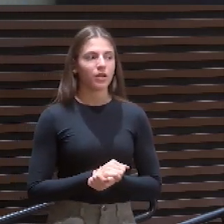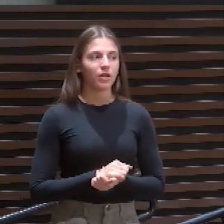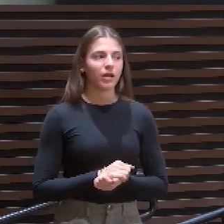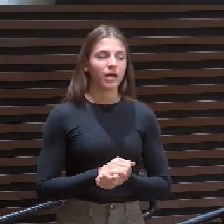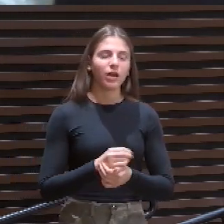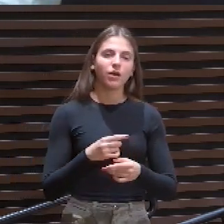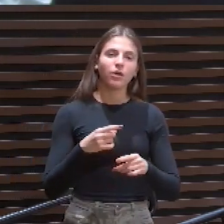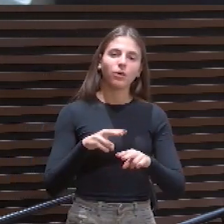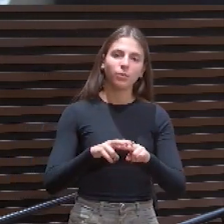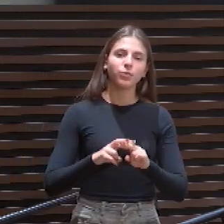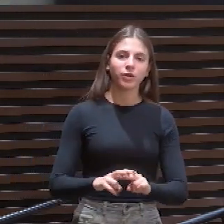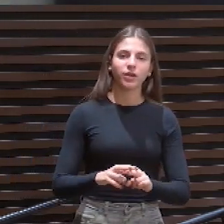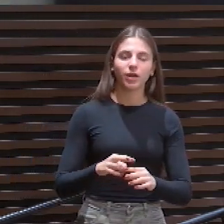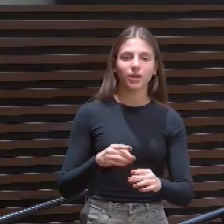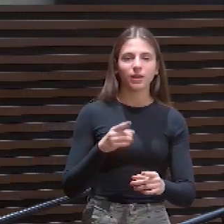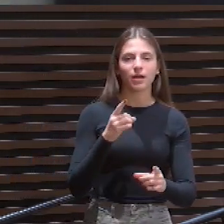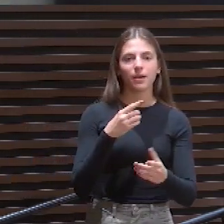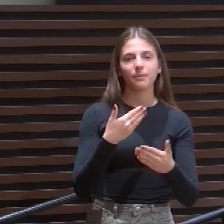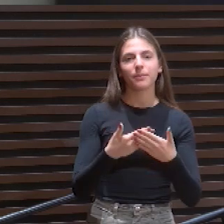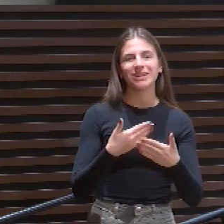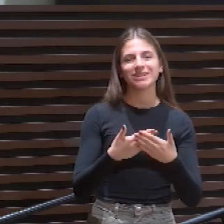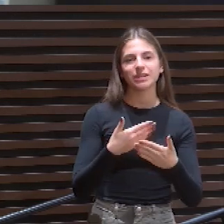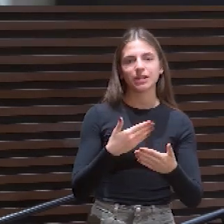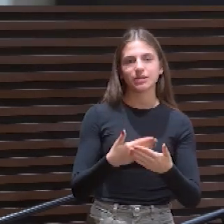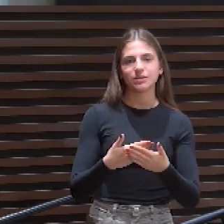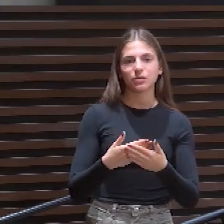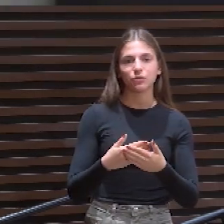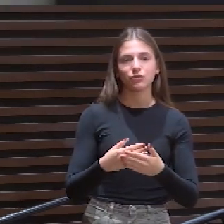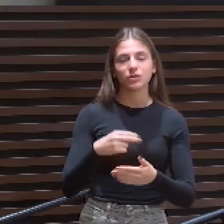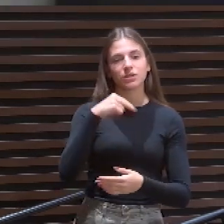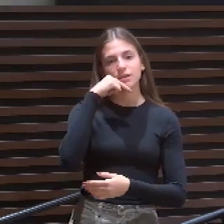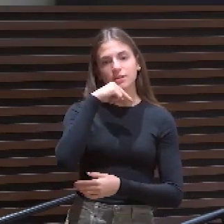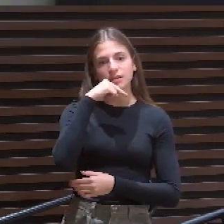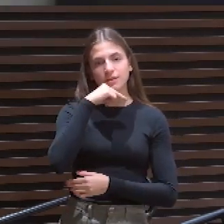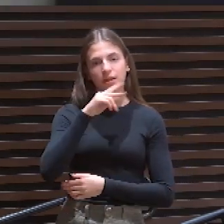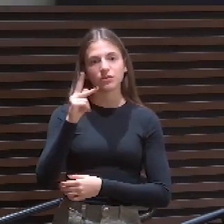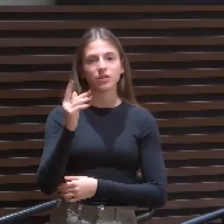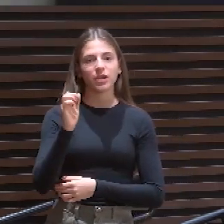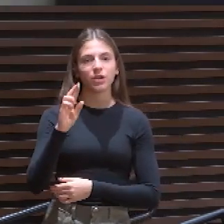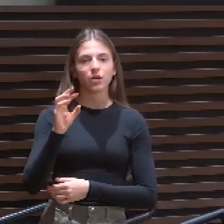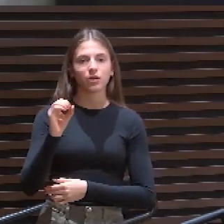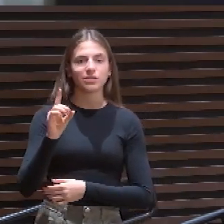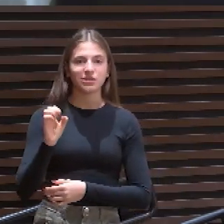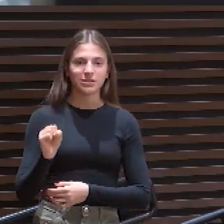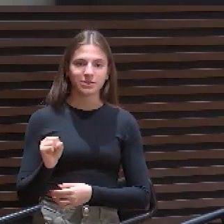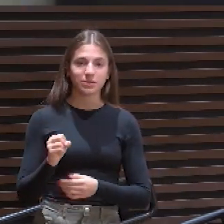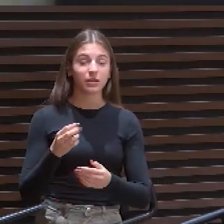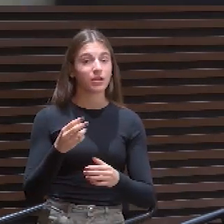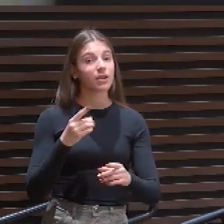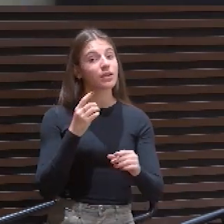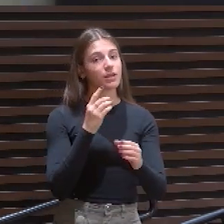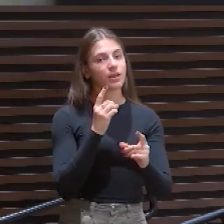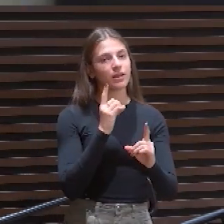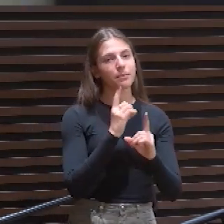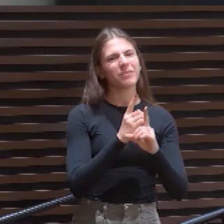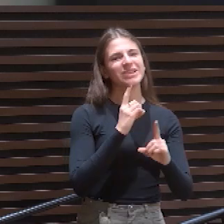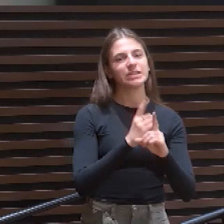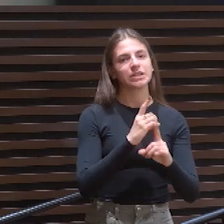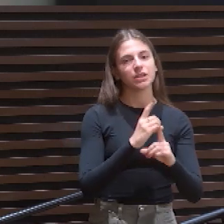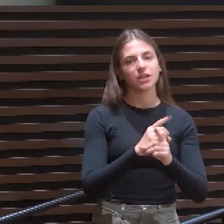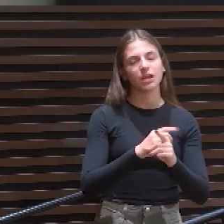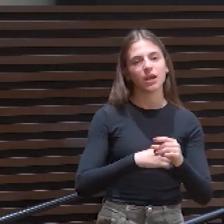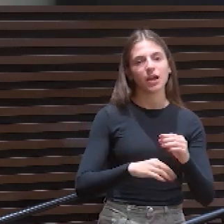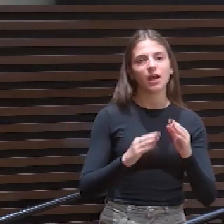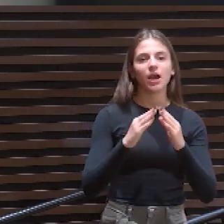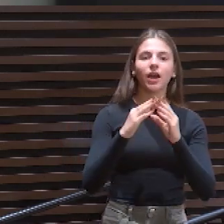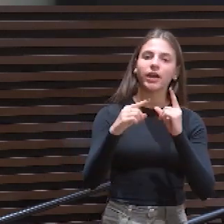de Herodes Agripa I, neto de Herodes o Grande, que perseguia a igreja, e